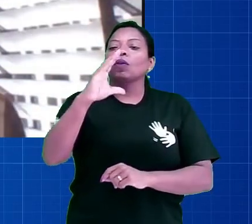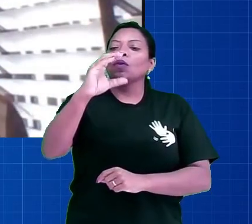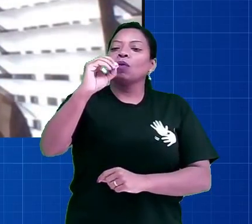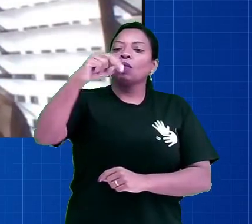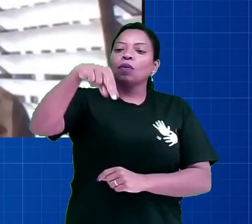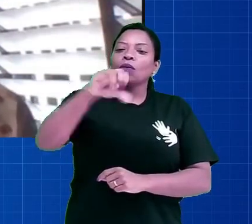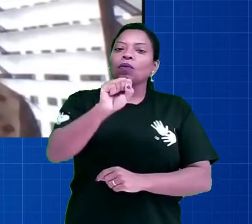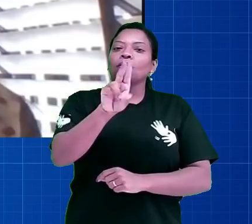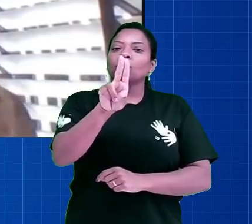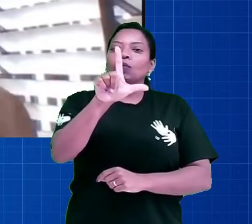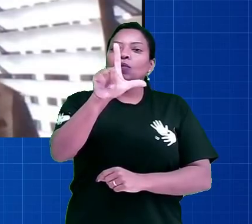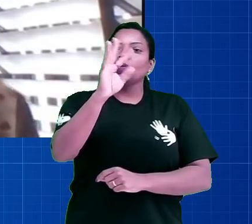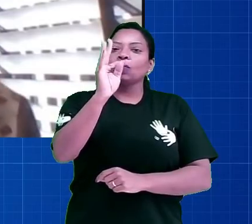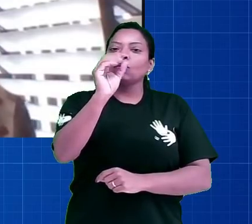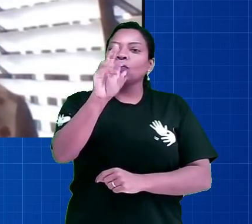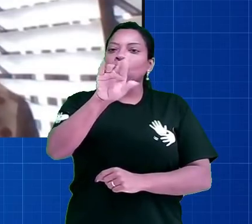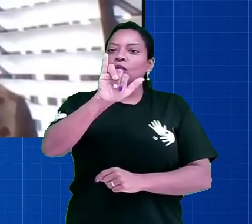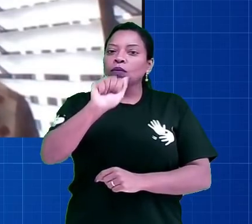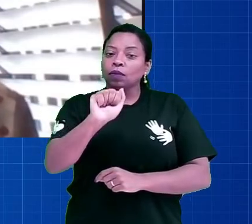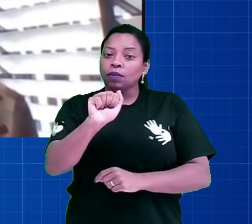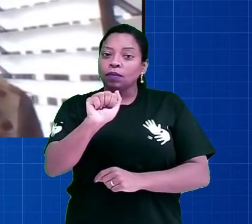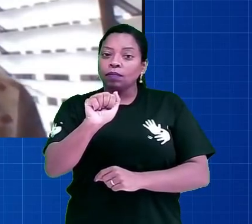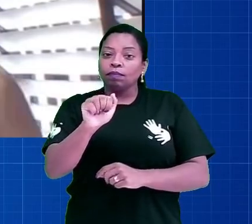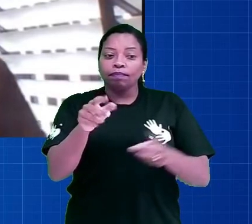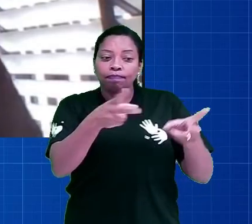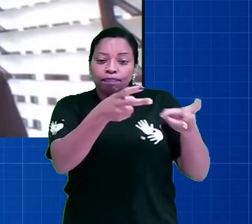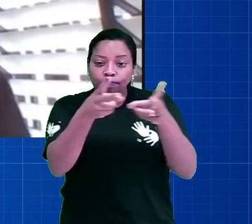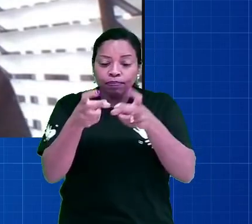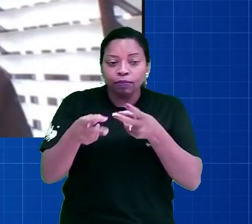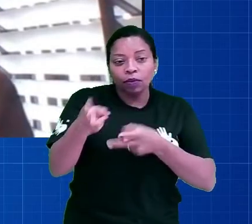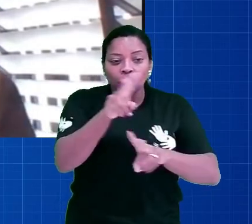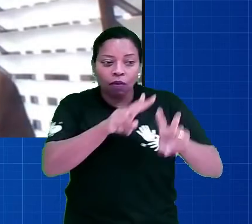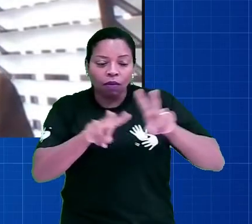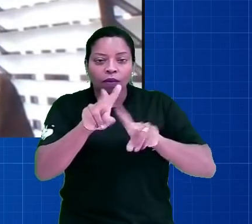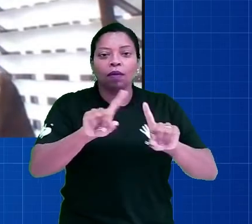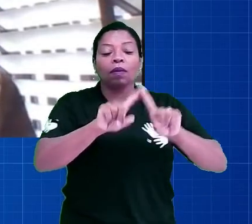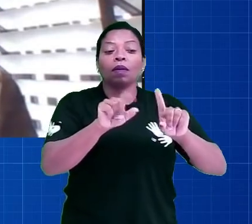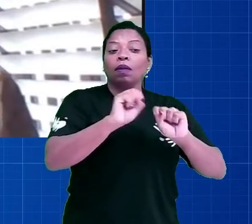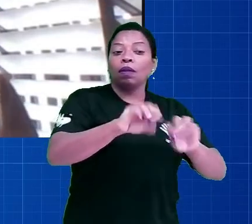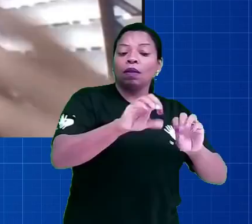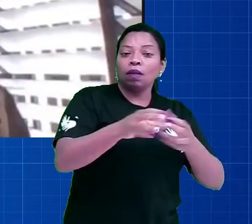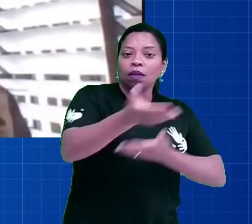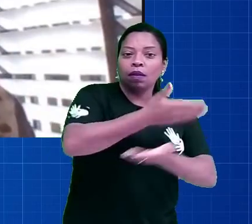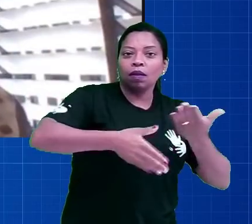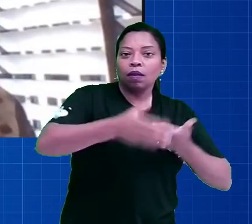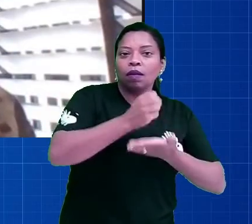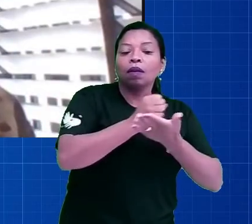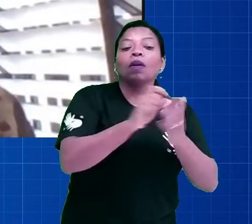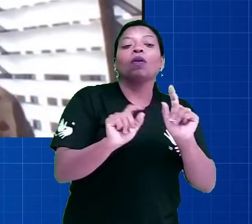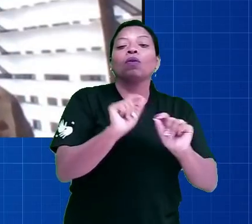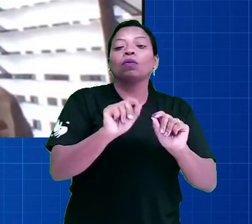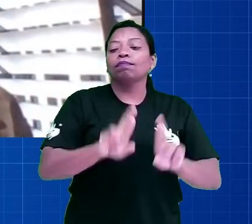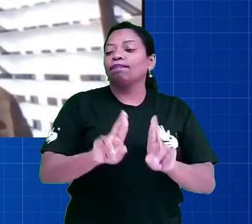gente diferenciar o que é consultoria e o que é o ensino colaborativo. Ouvindo a